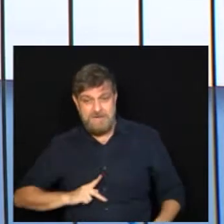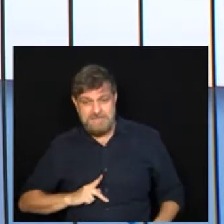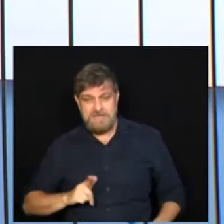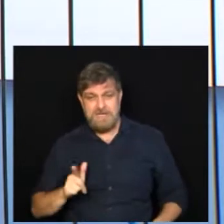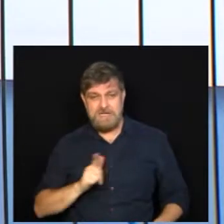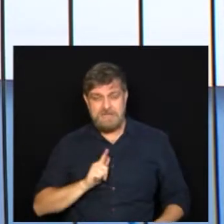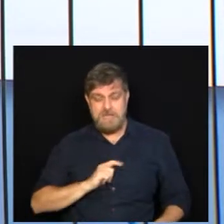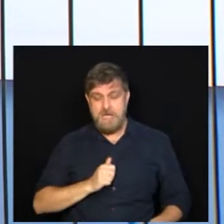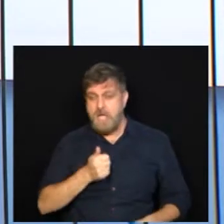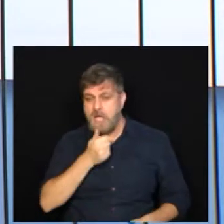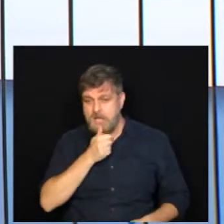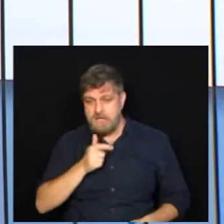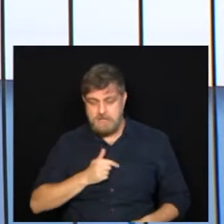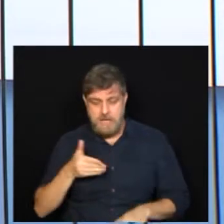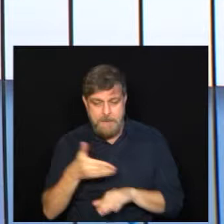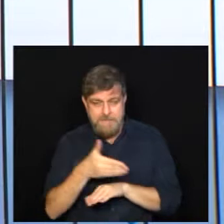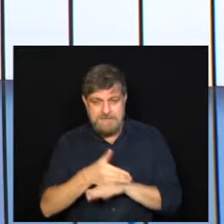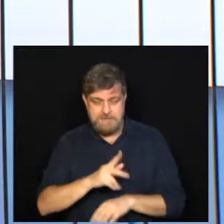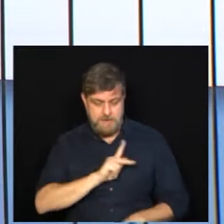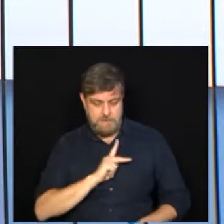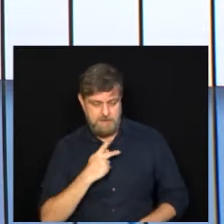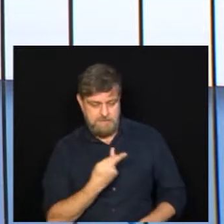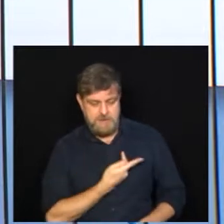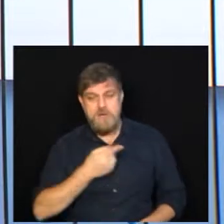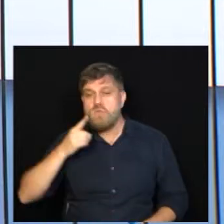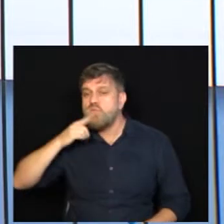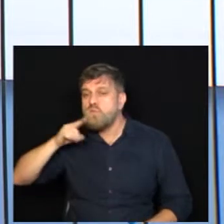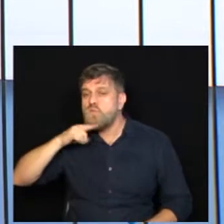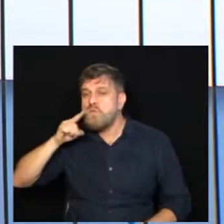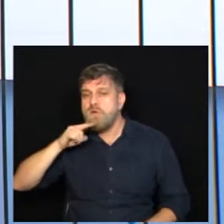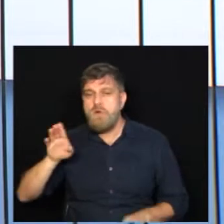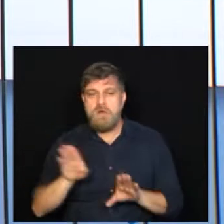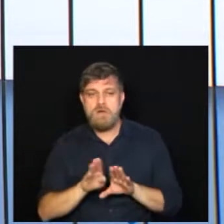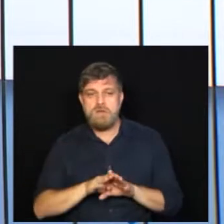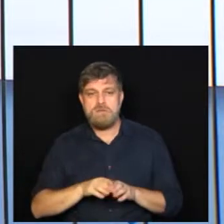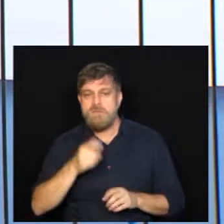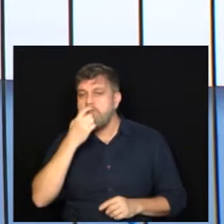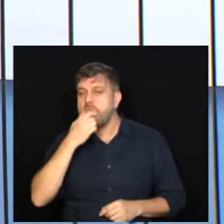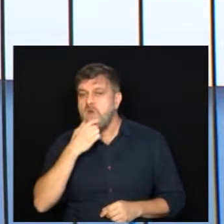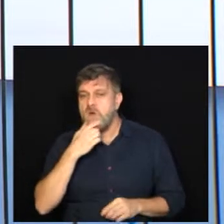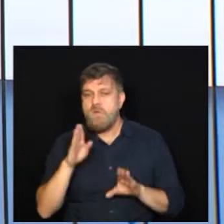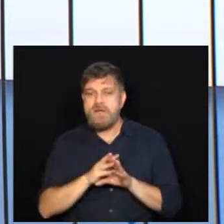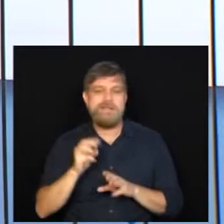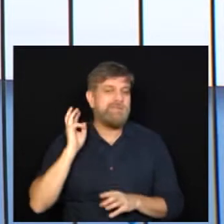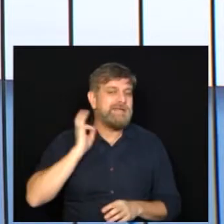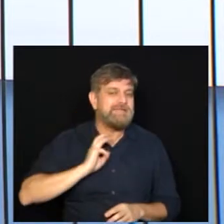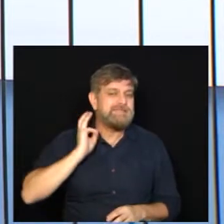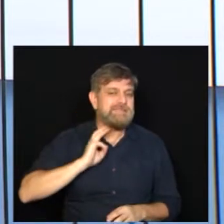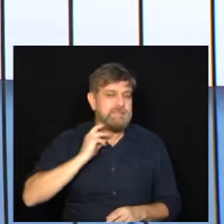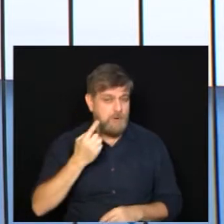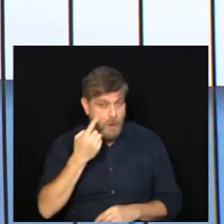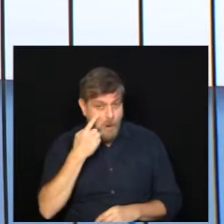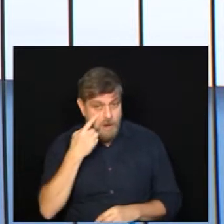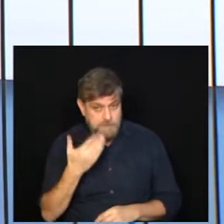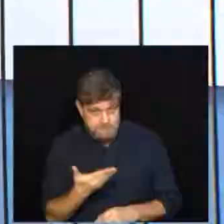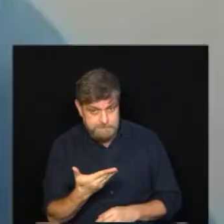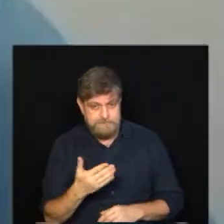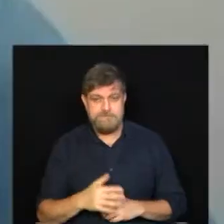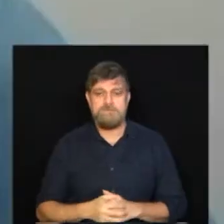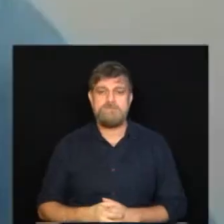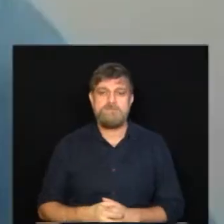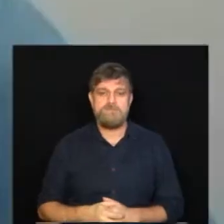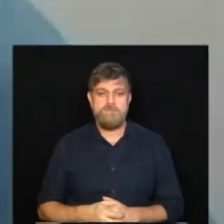terá ainda os vereadores Paulo Haddad, Eduardo Magoga, Marrom Cunha e Cecílio Santos. Acompanhe.